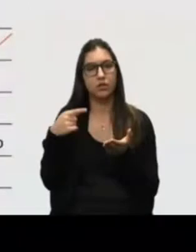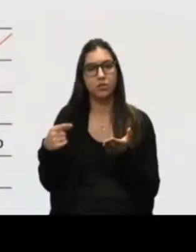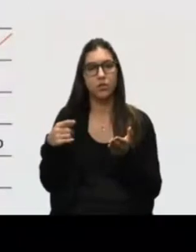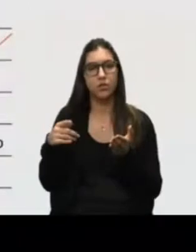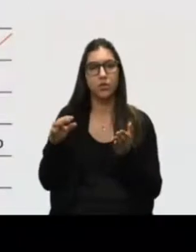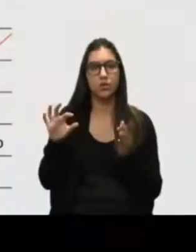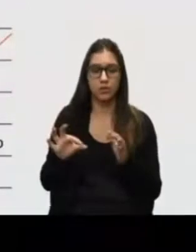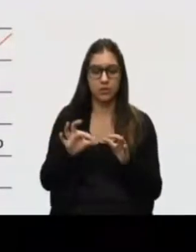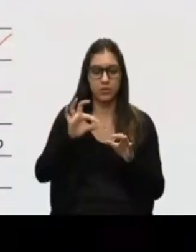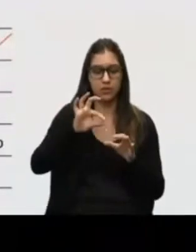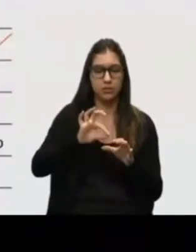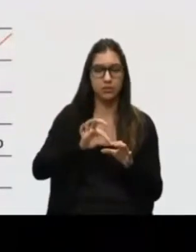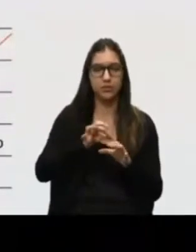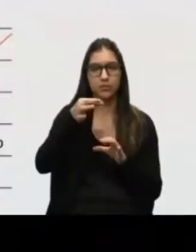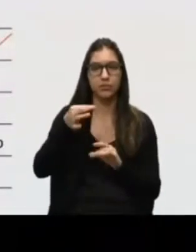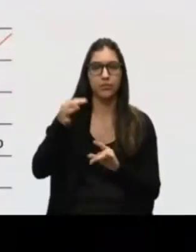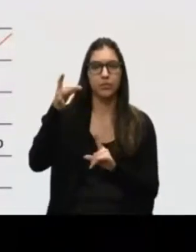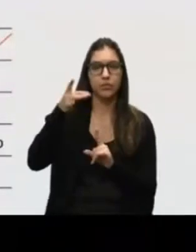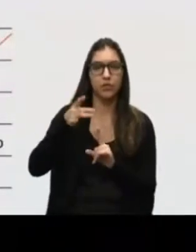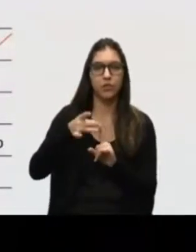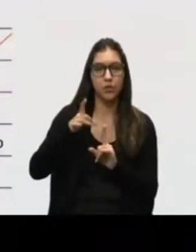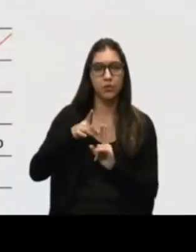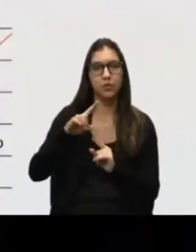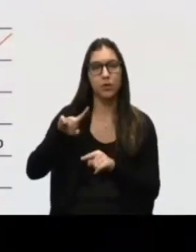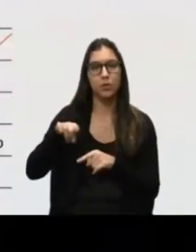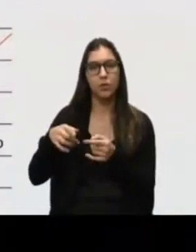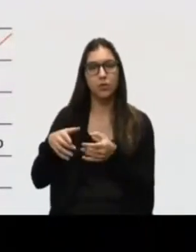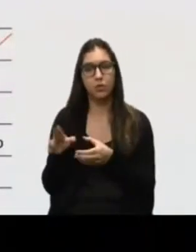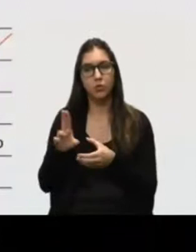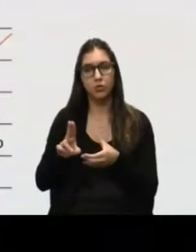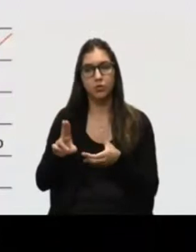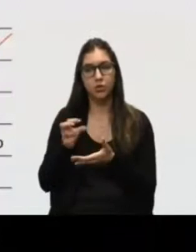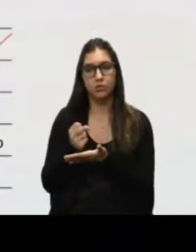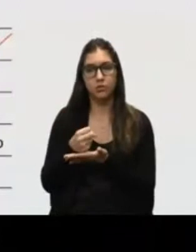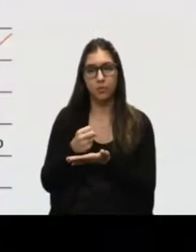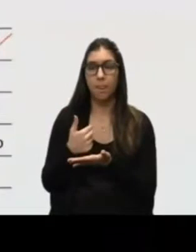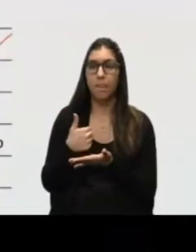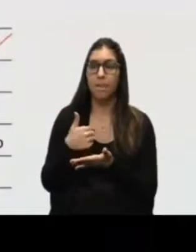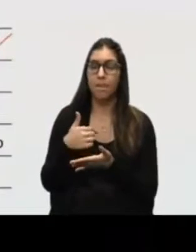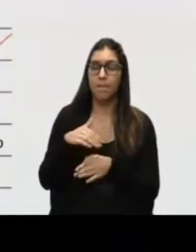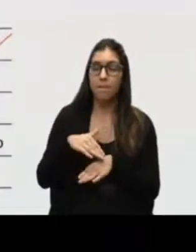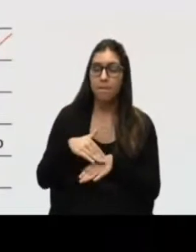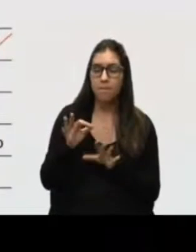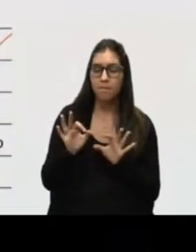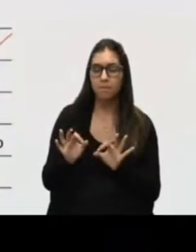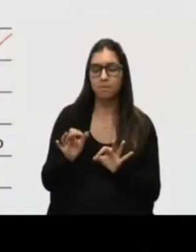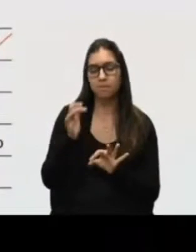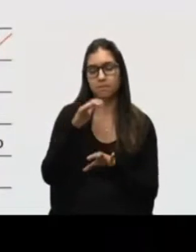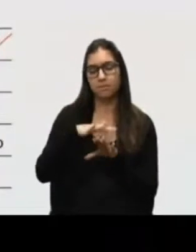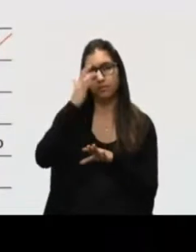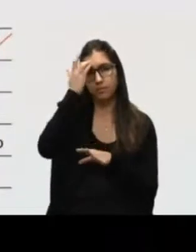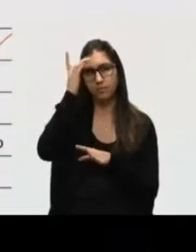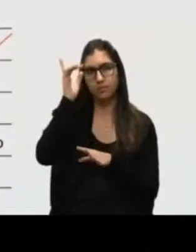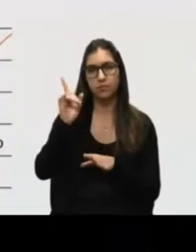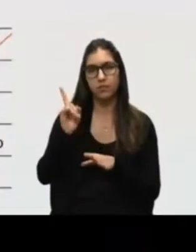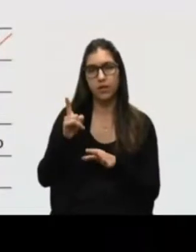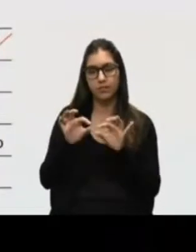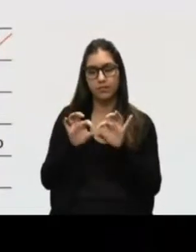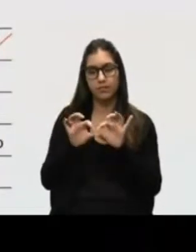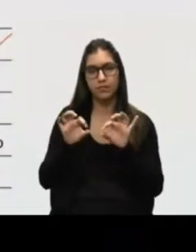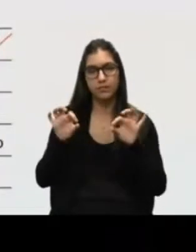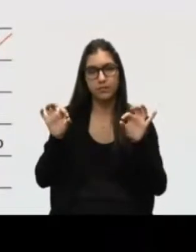de vidro por equipe que vai ser utilizado na trituração das amostras. E o mais correto, mais fácil de utilizar é o bastão de vidro